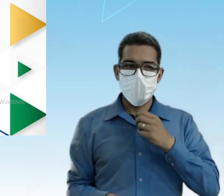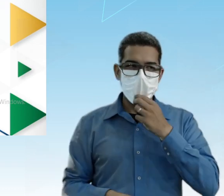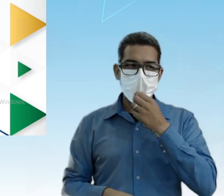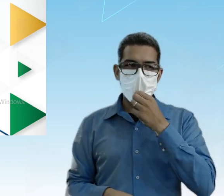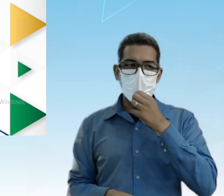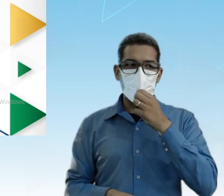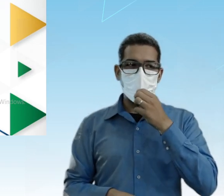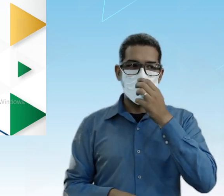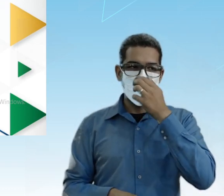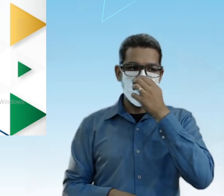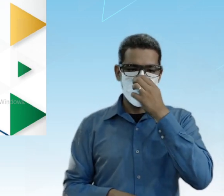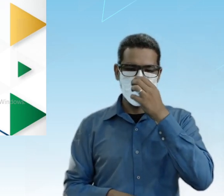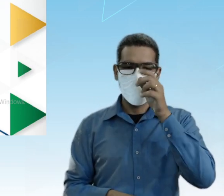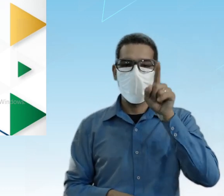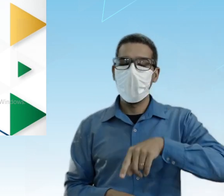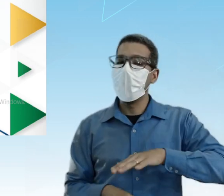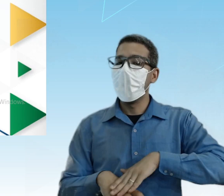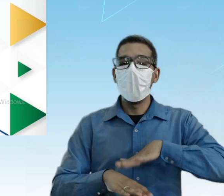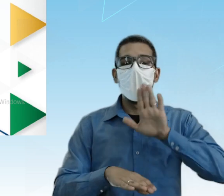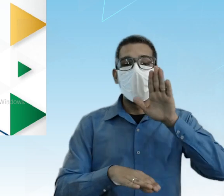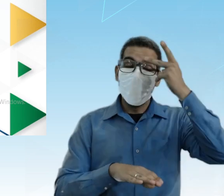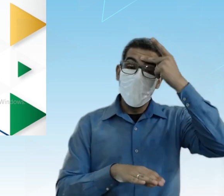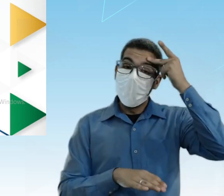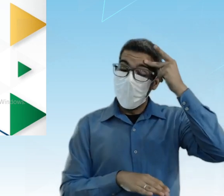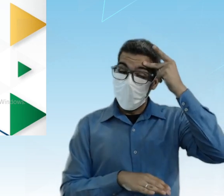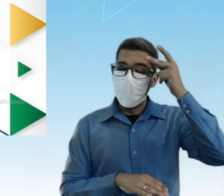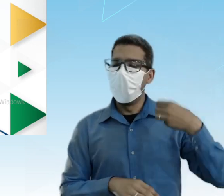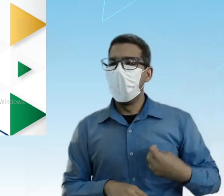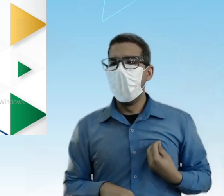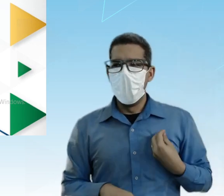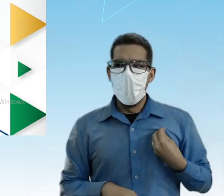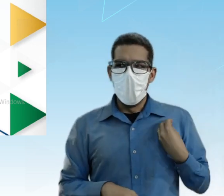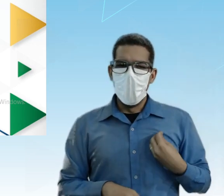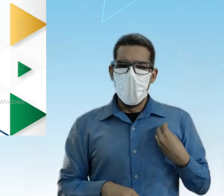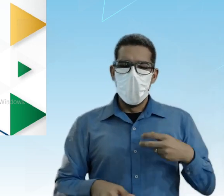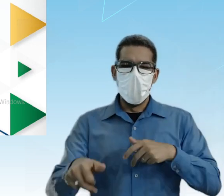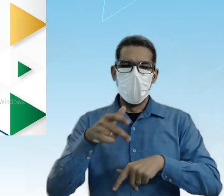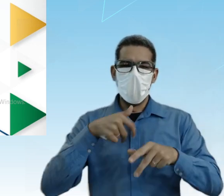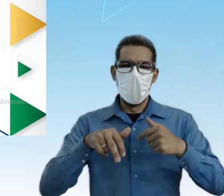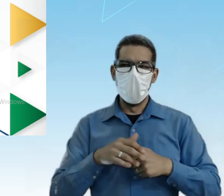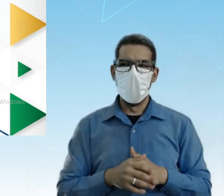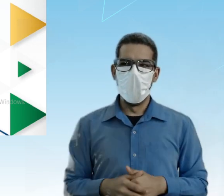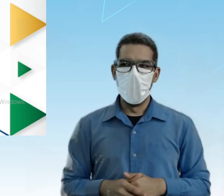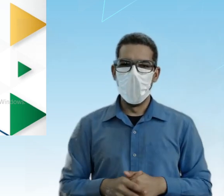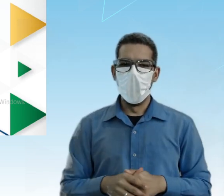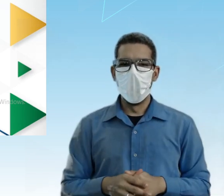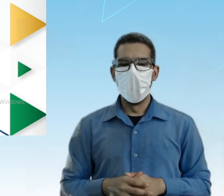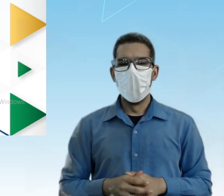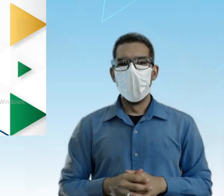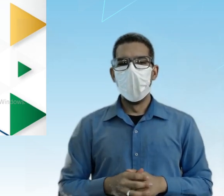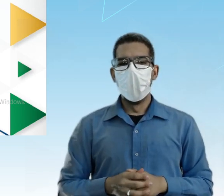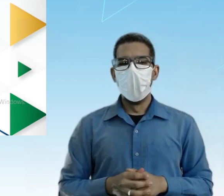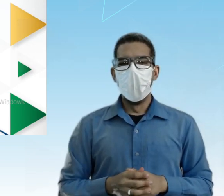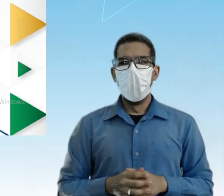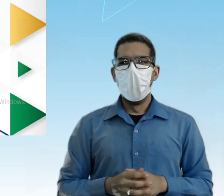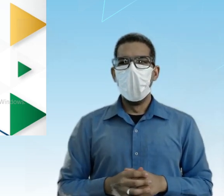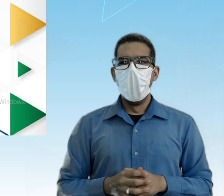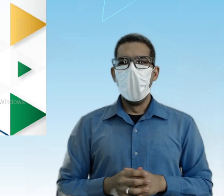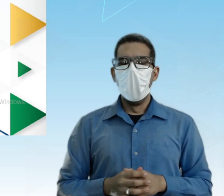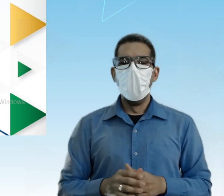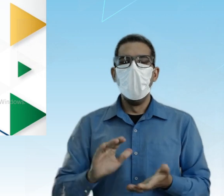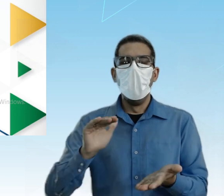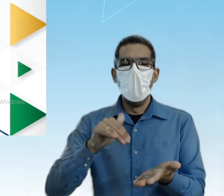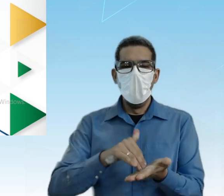é a maior região onde se concentram mais pessoas em quilômetros quadrados nas 5 regiões brasileiras.